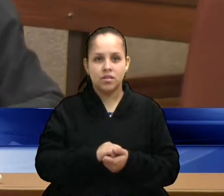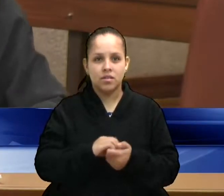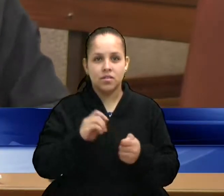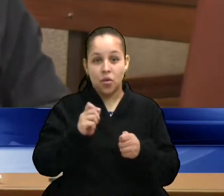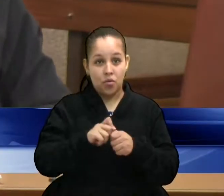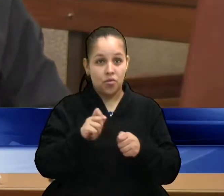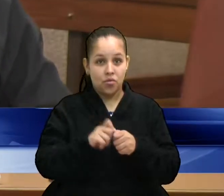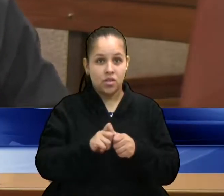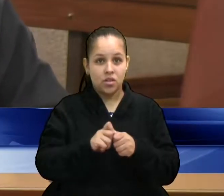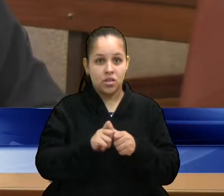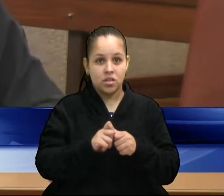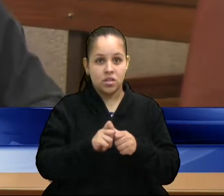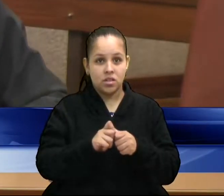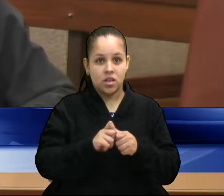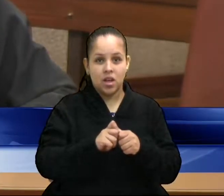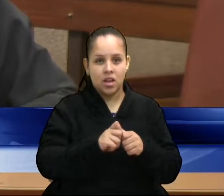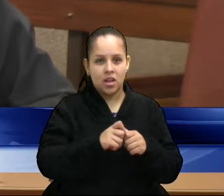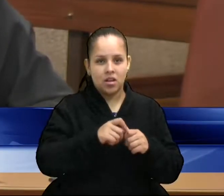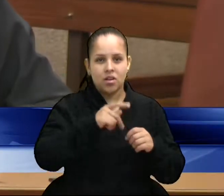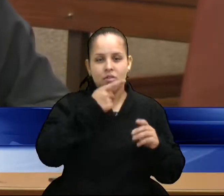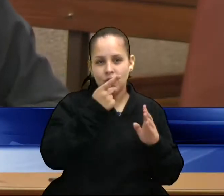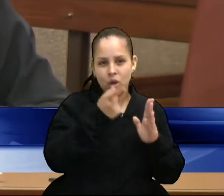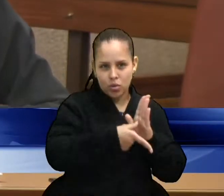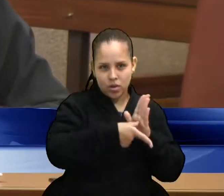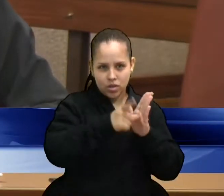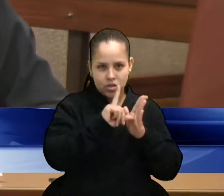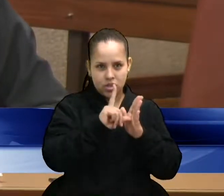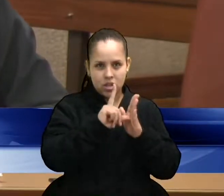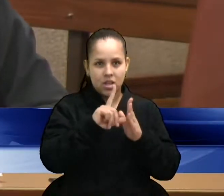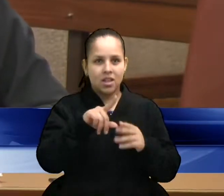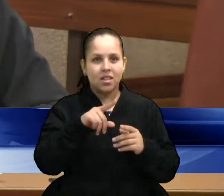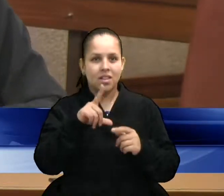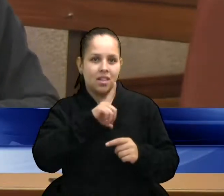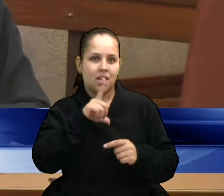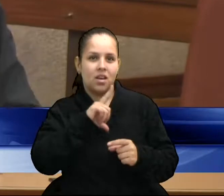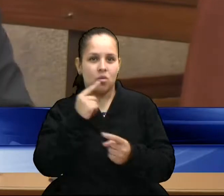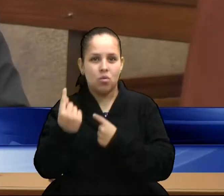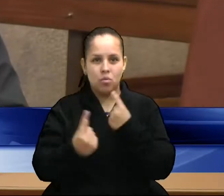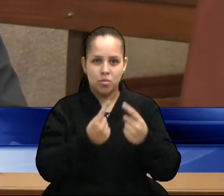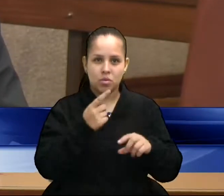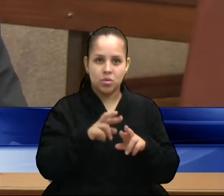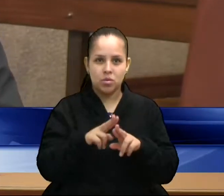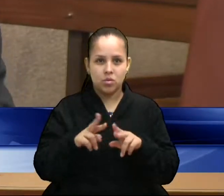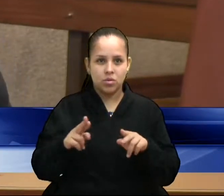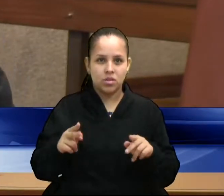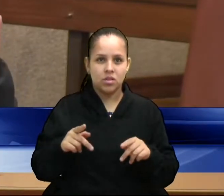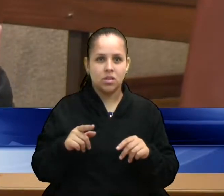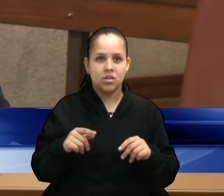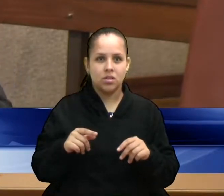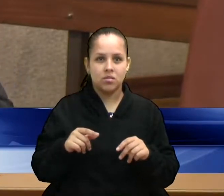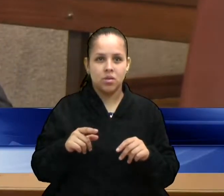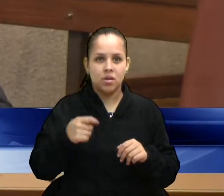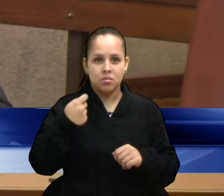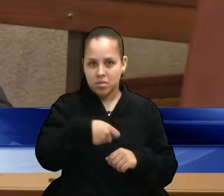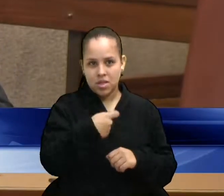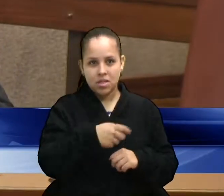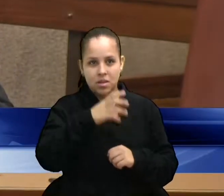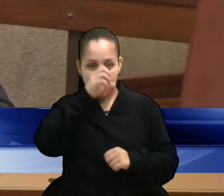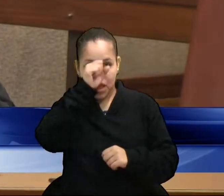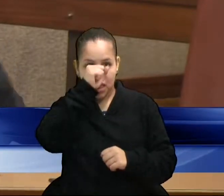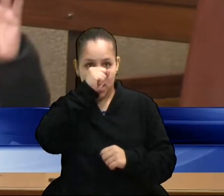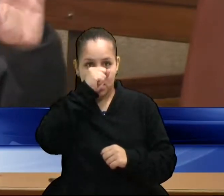acabou de se pronunciar, né? Então tem algumas questões. Primeiro, a gente tem que aprender com as coisas que não deram